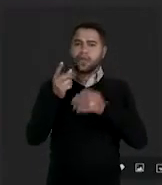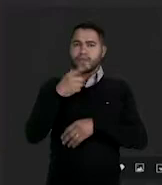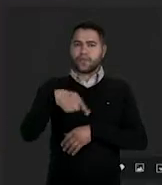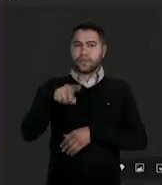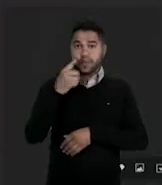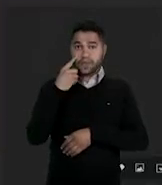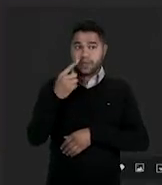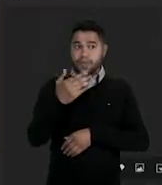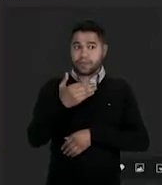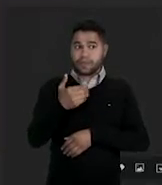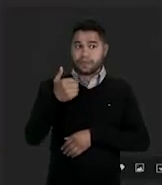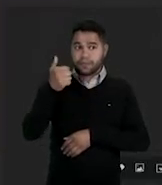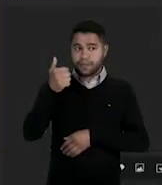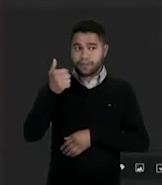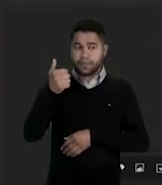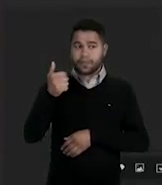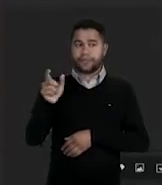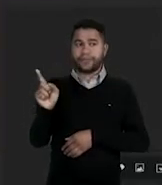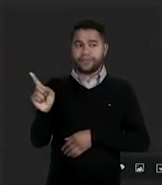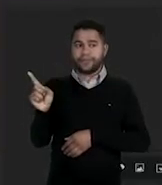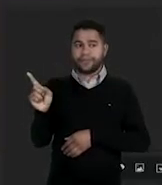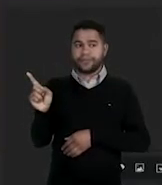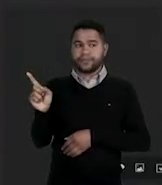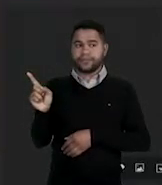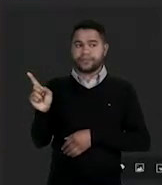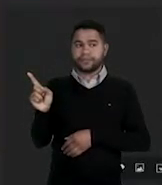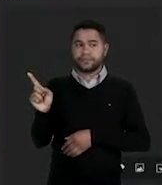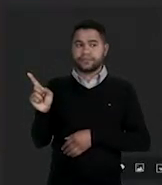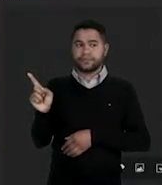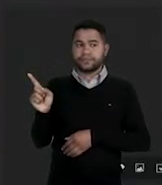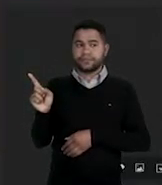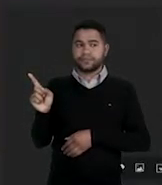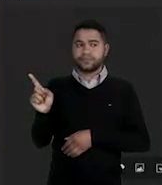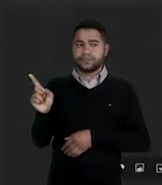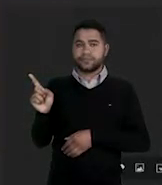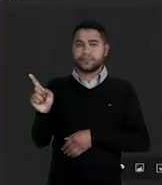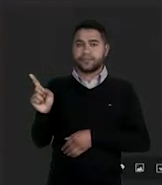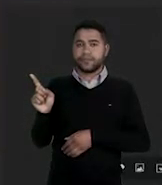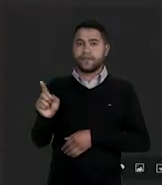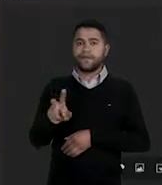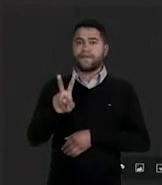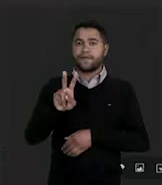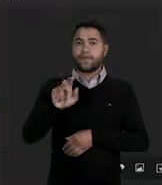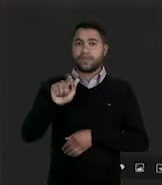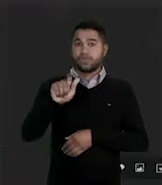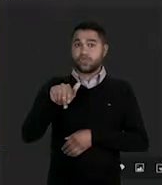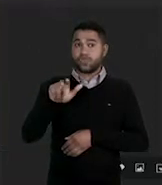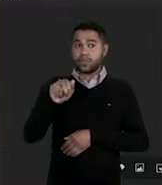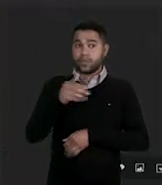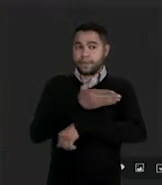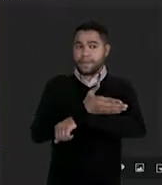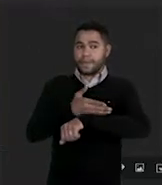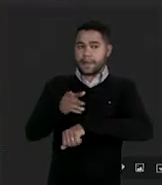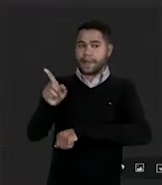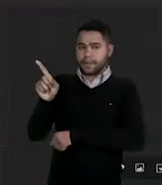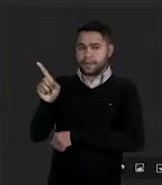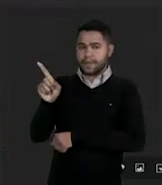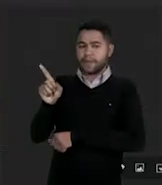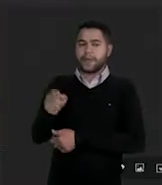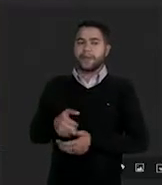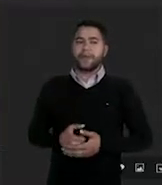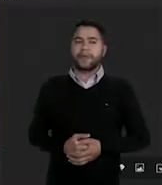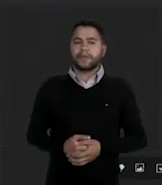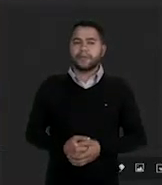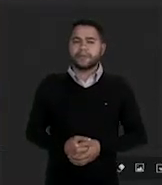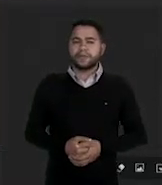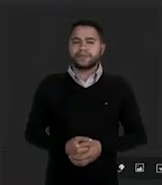observarem melhor esse canal aqui que a gente chama de vagina, tá? Então, esse canal vaginal,